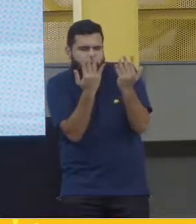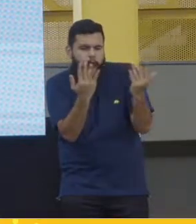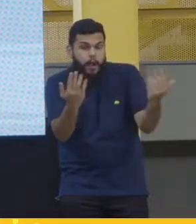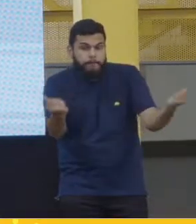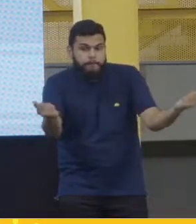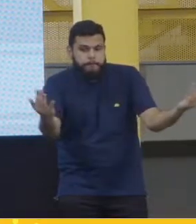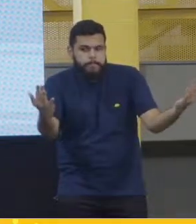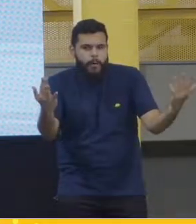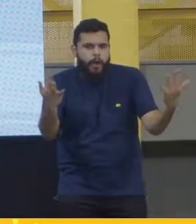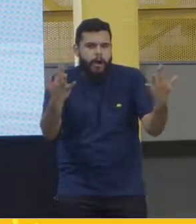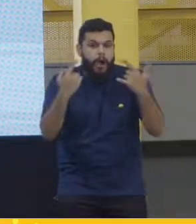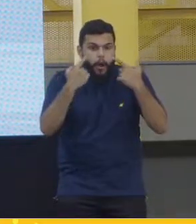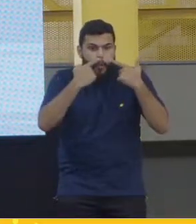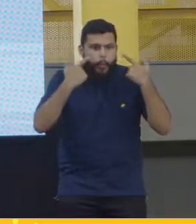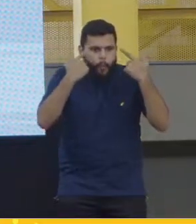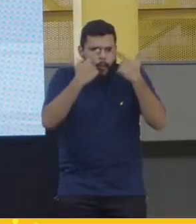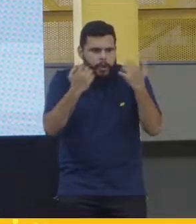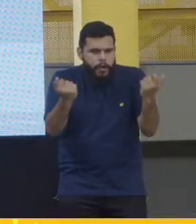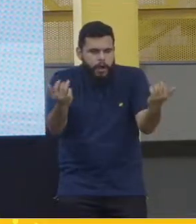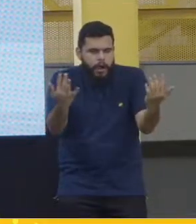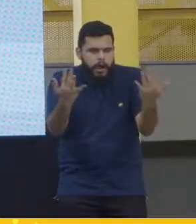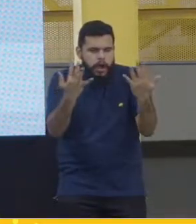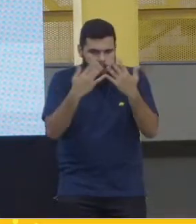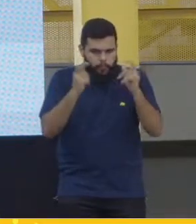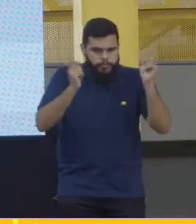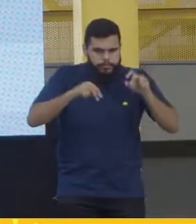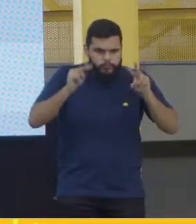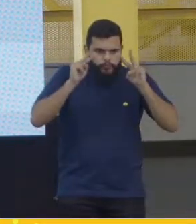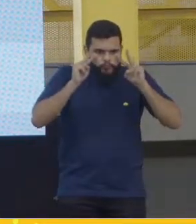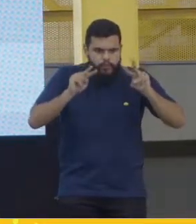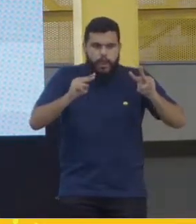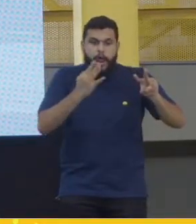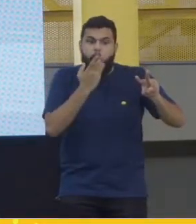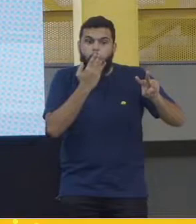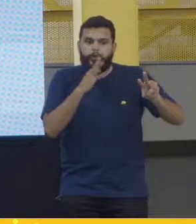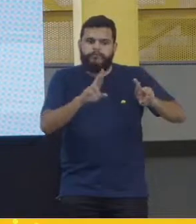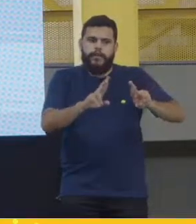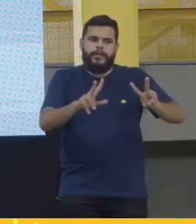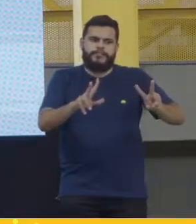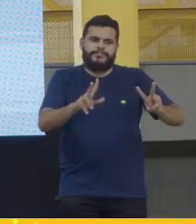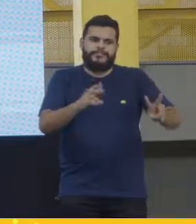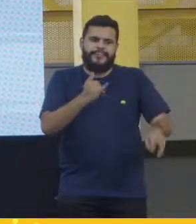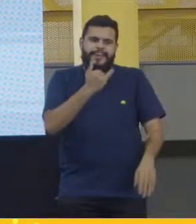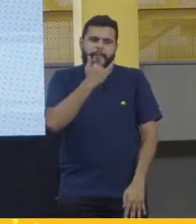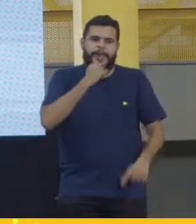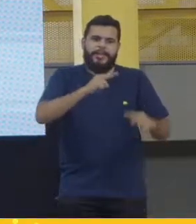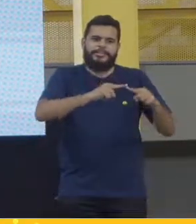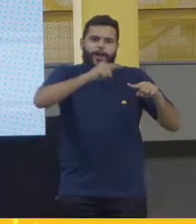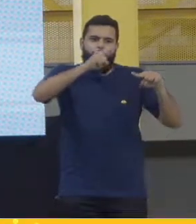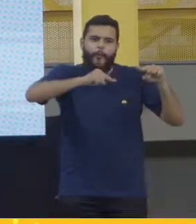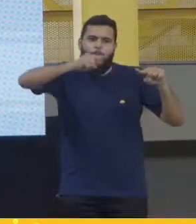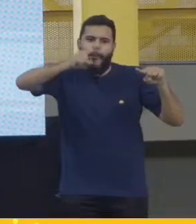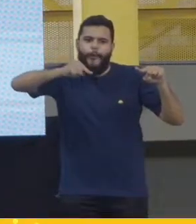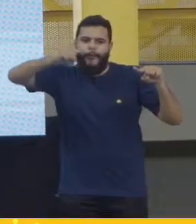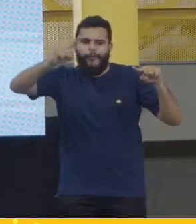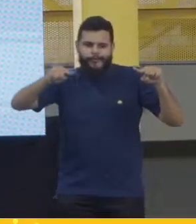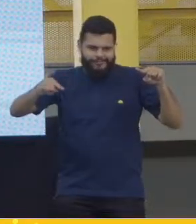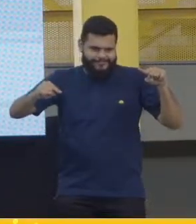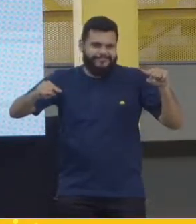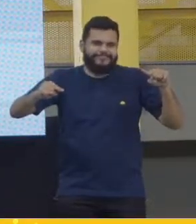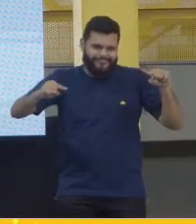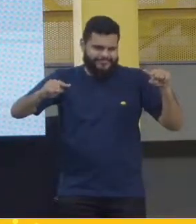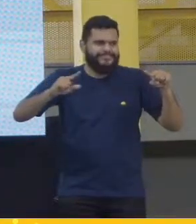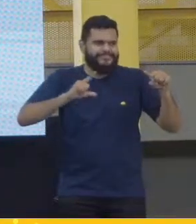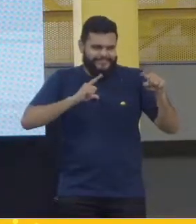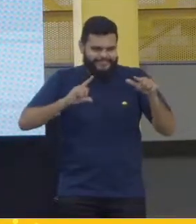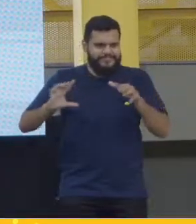olhos, você vai ver uma cor diferente. A cor de menor frequência